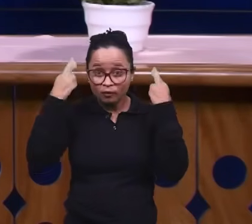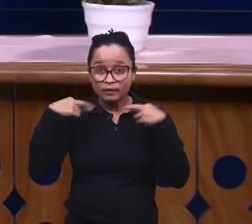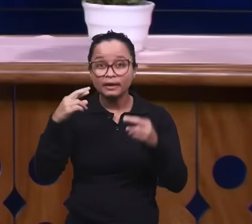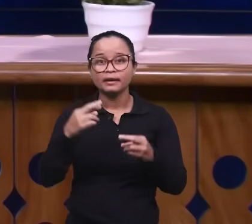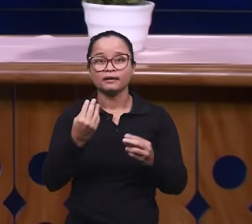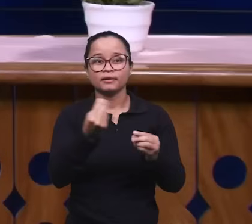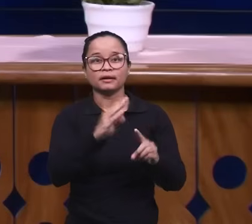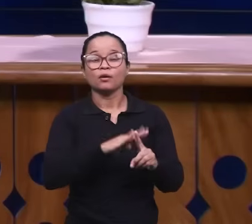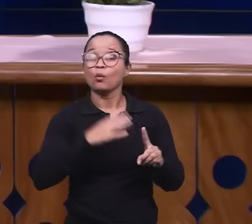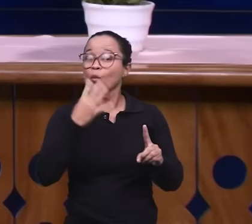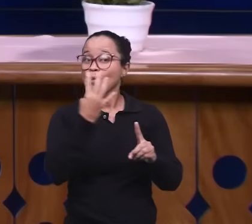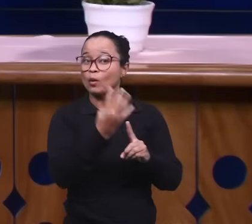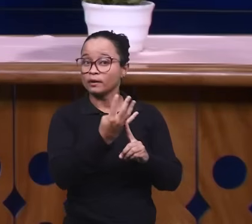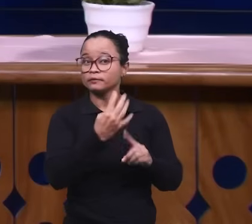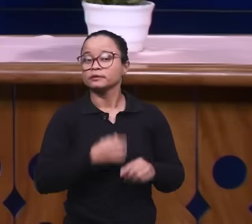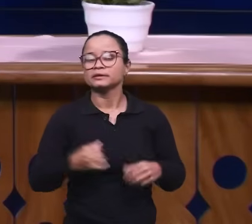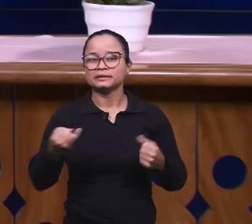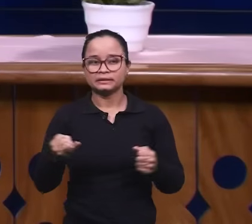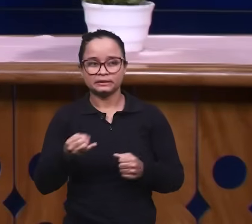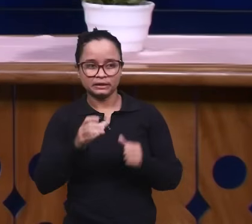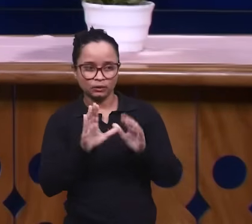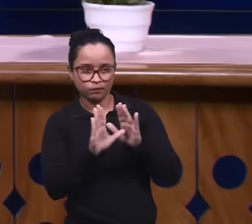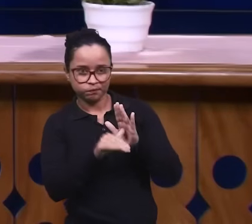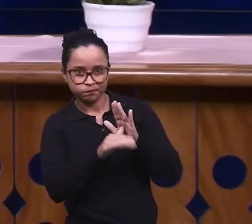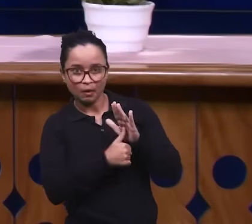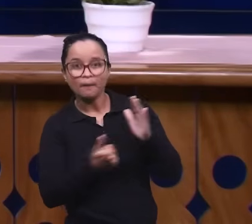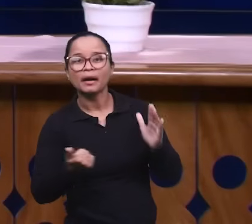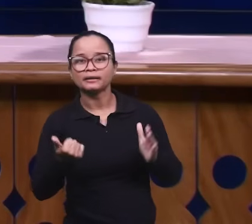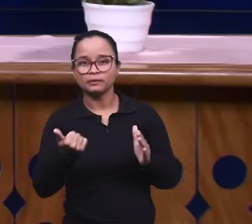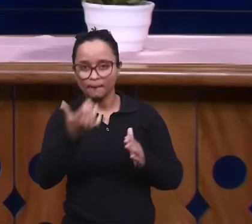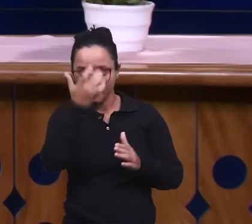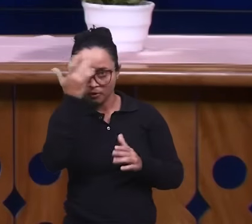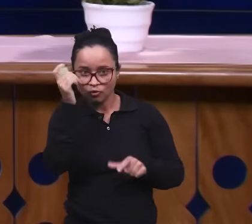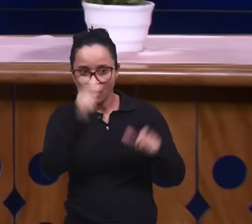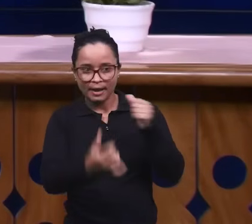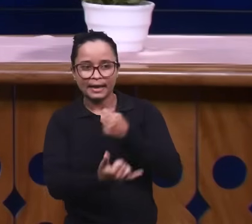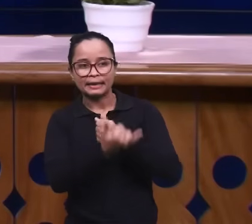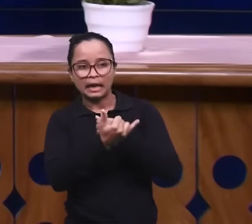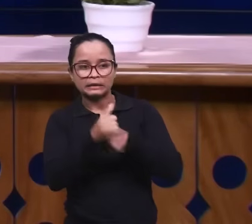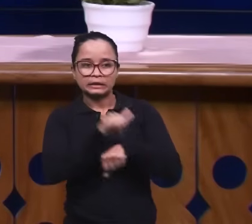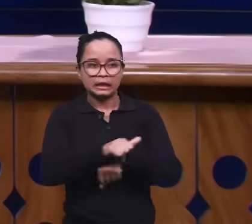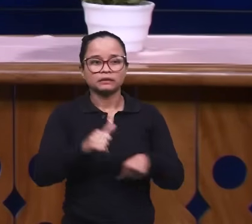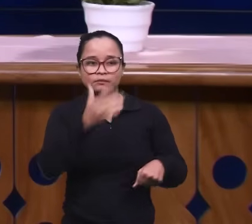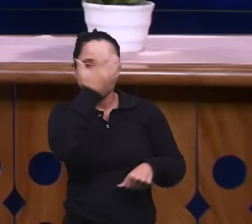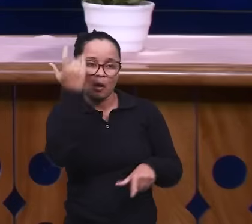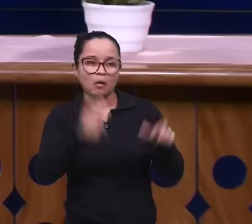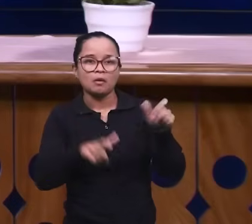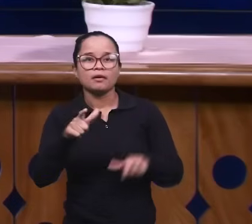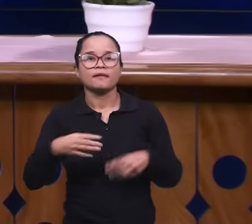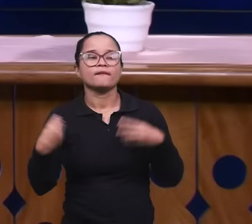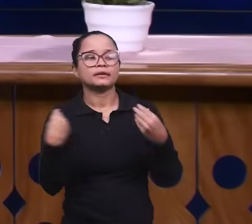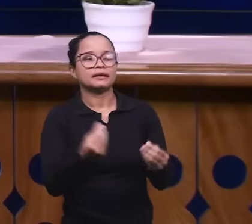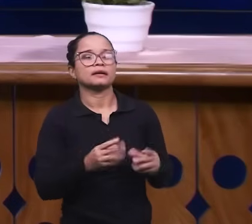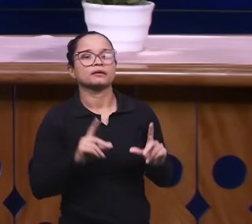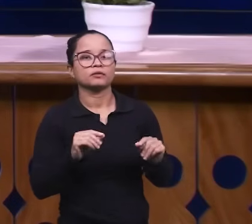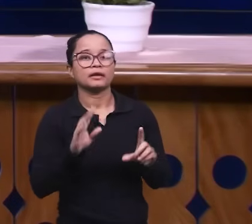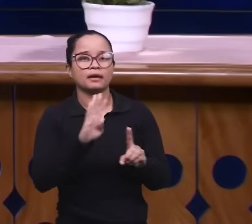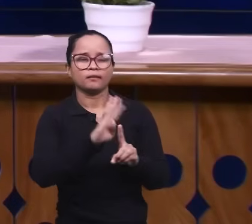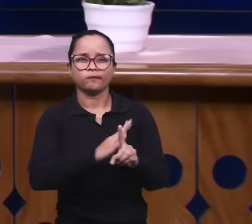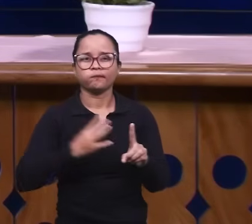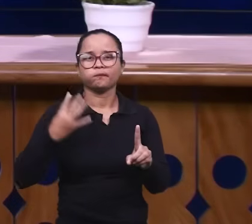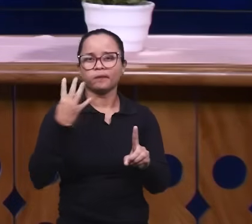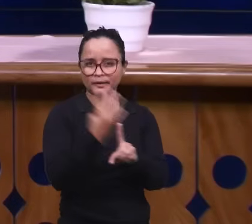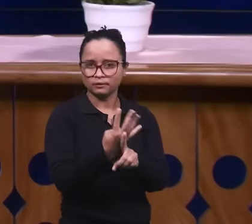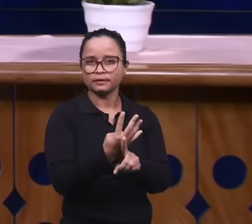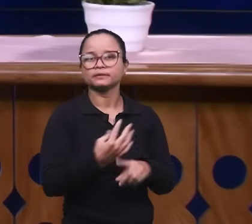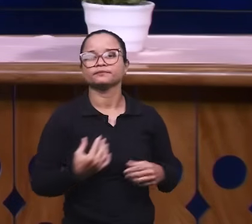Então ele disse: se eu tenho roubado alguém, defraudado alguém, se eu tenho enganado alguém, eu restituo quadruplicado.